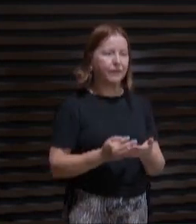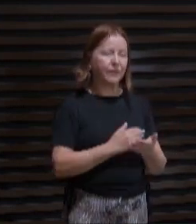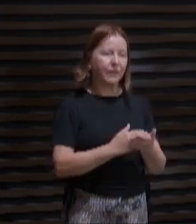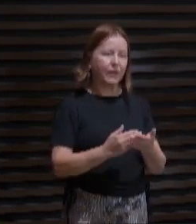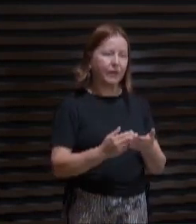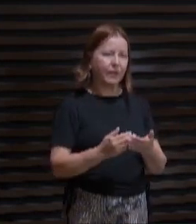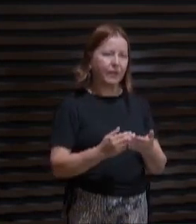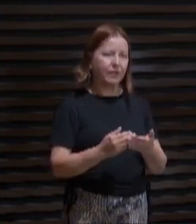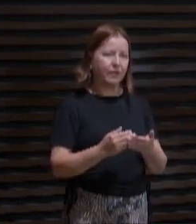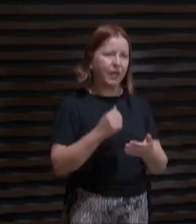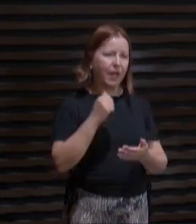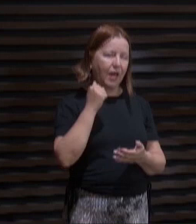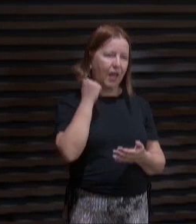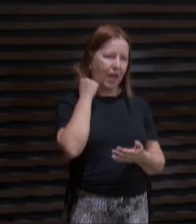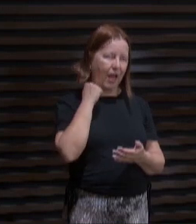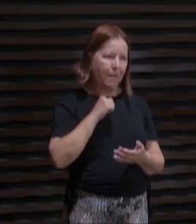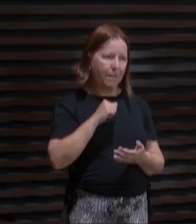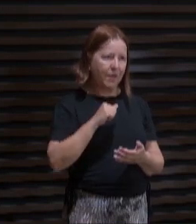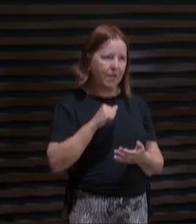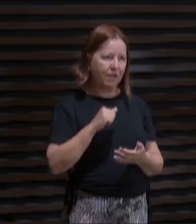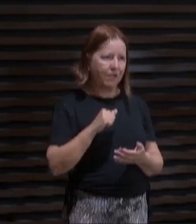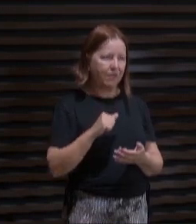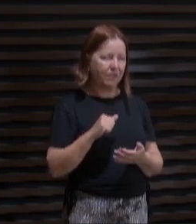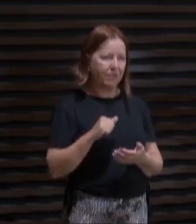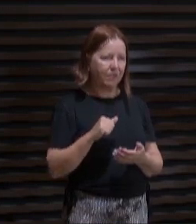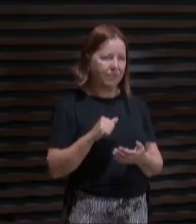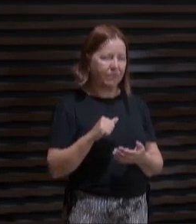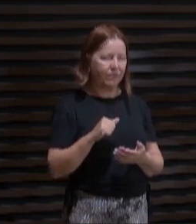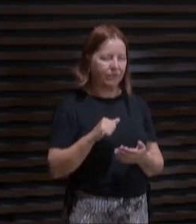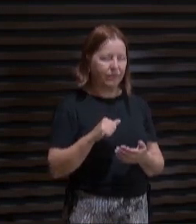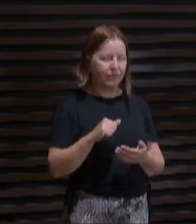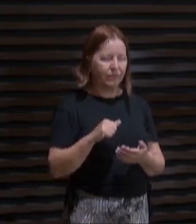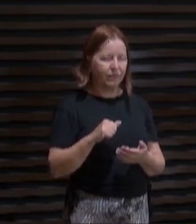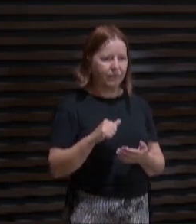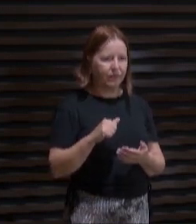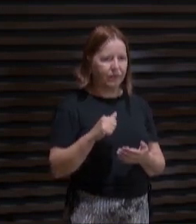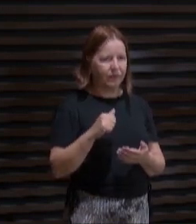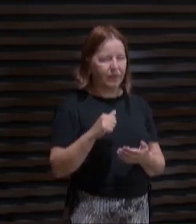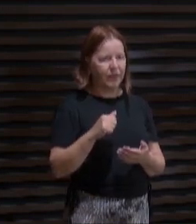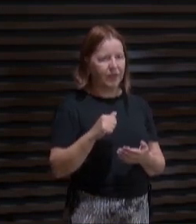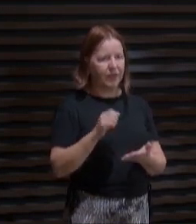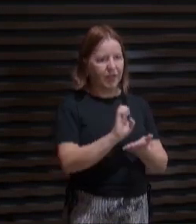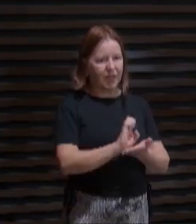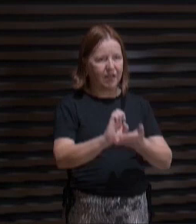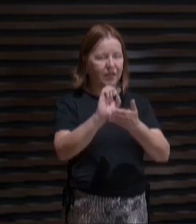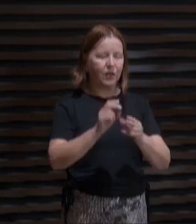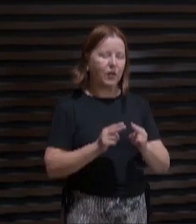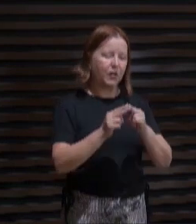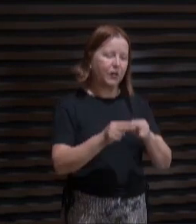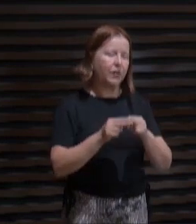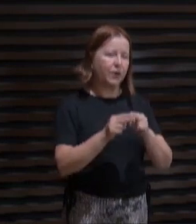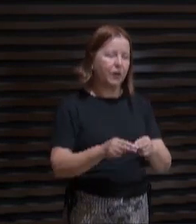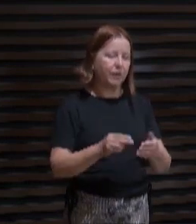com Abel, passa por aqueles 3 antediluvianos, que são Enoque e Noé, começa depois